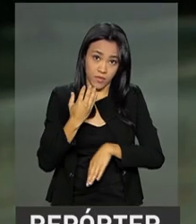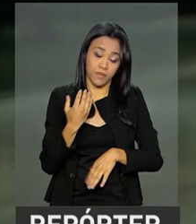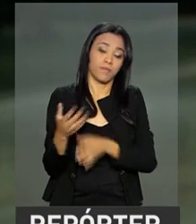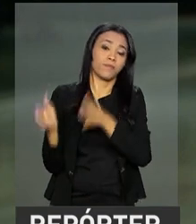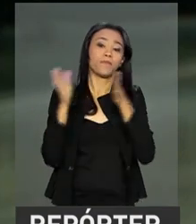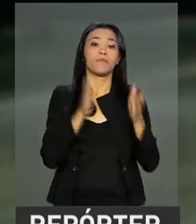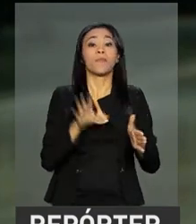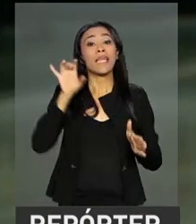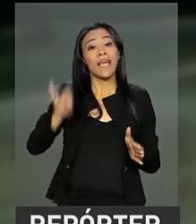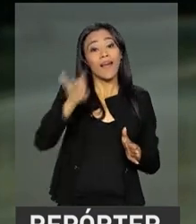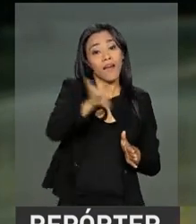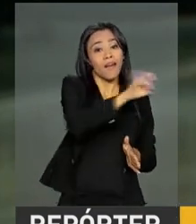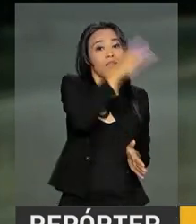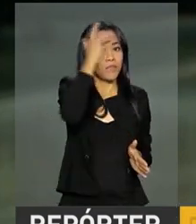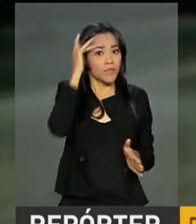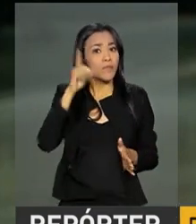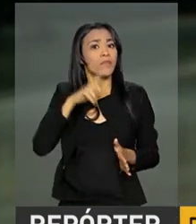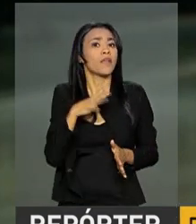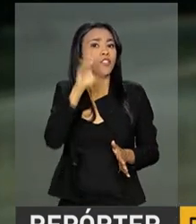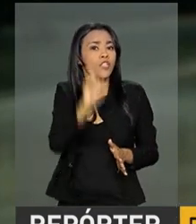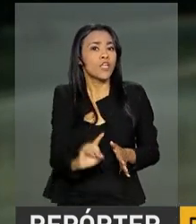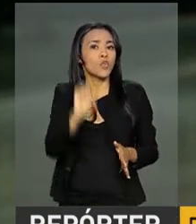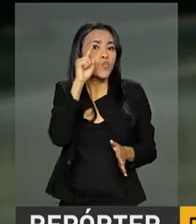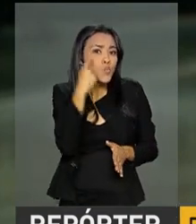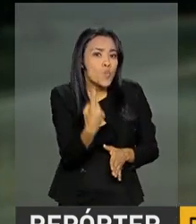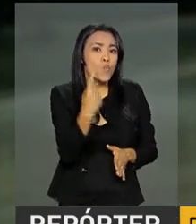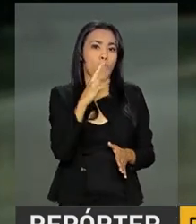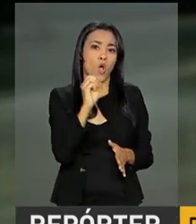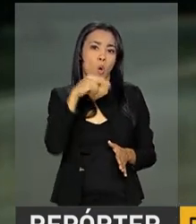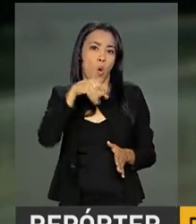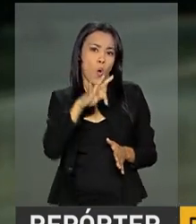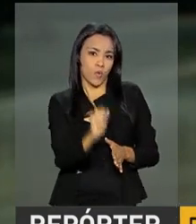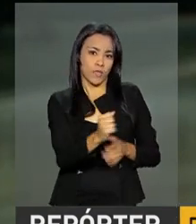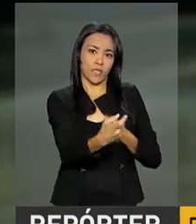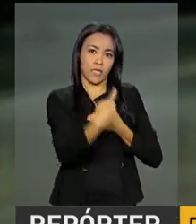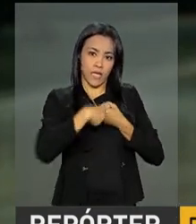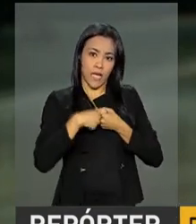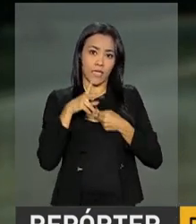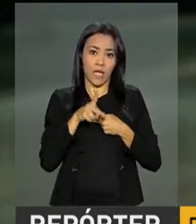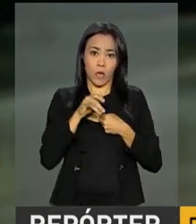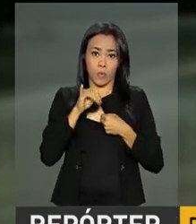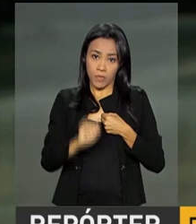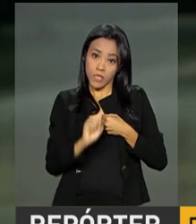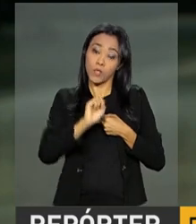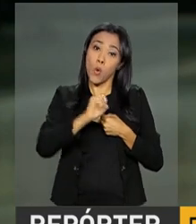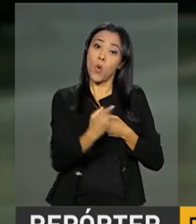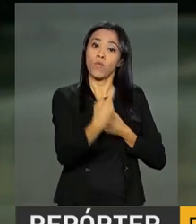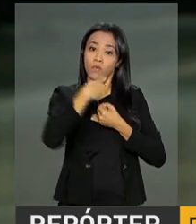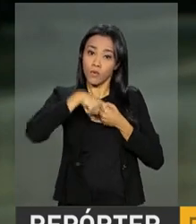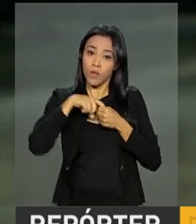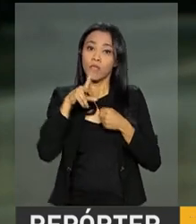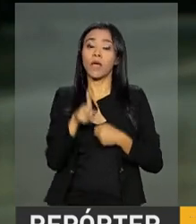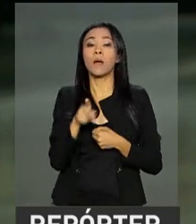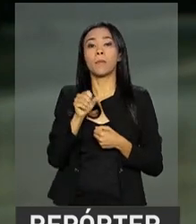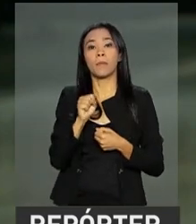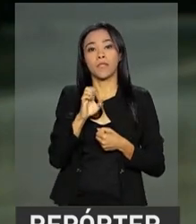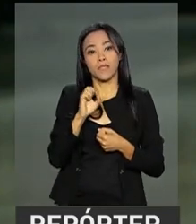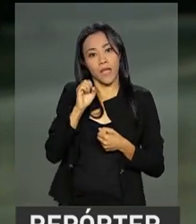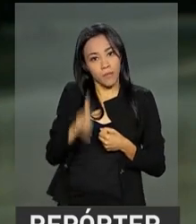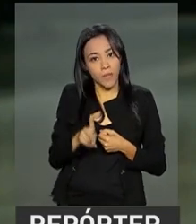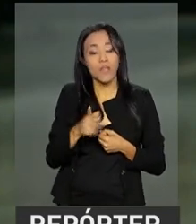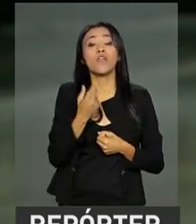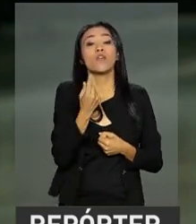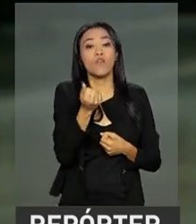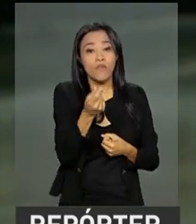cada beneficiário tem direito apenas uma conta vinculada ao pis ou o pasep e o valor médio que ficará disponível